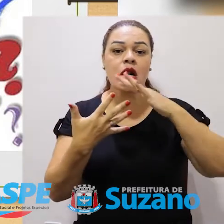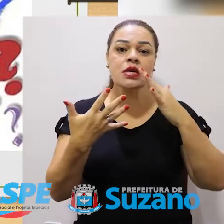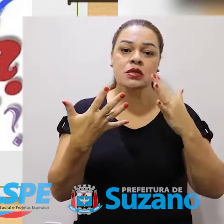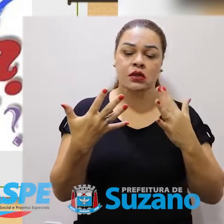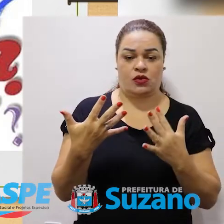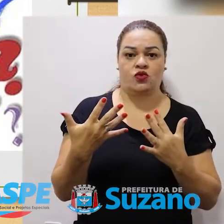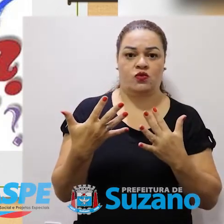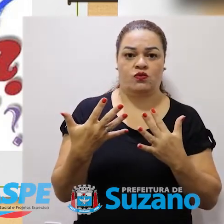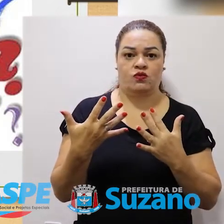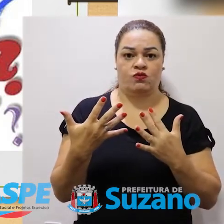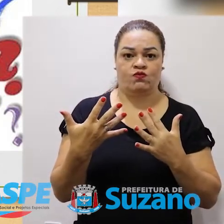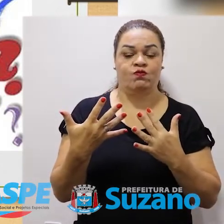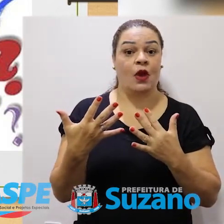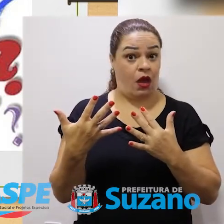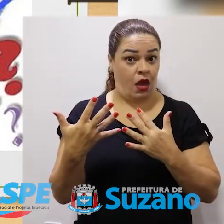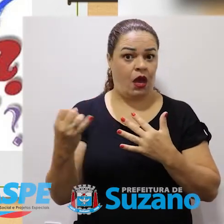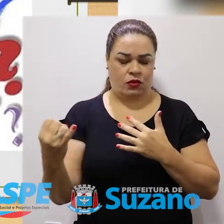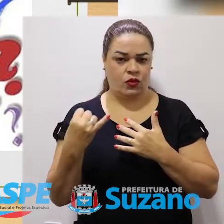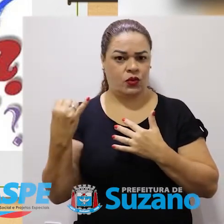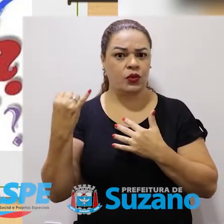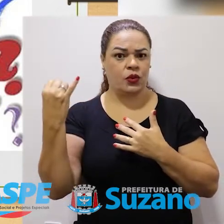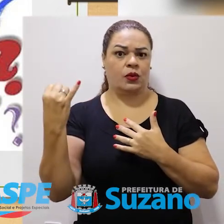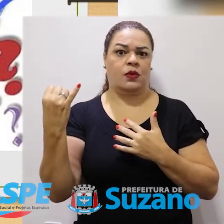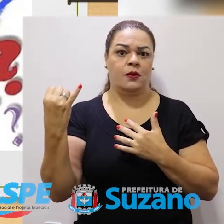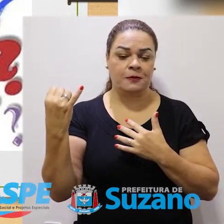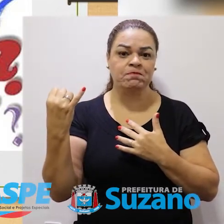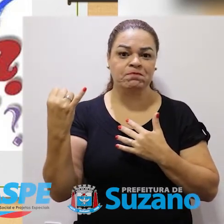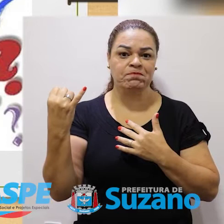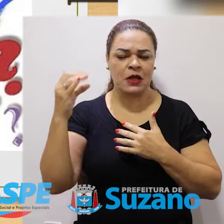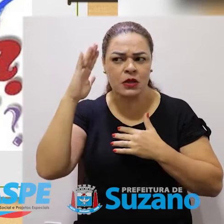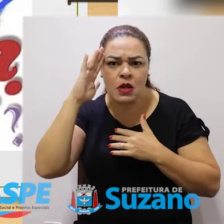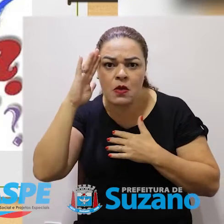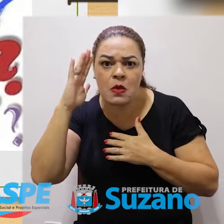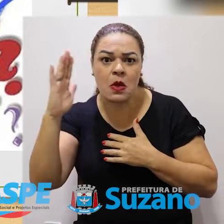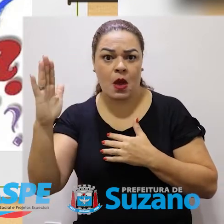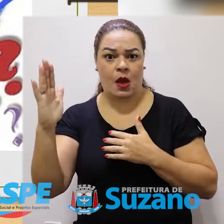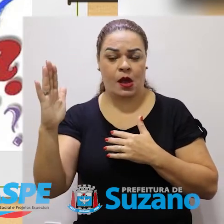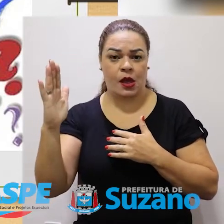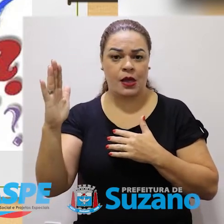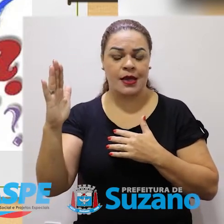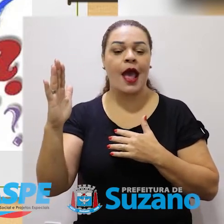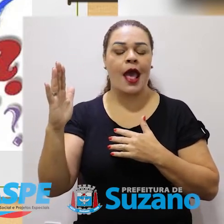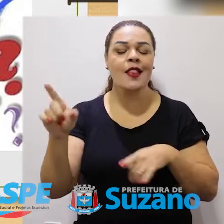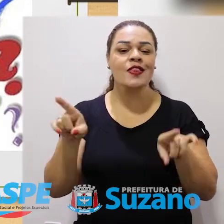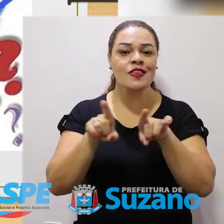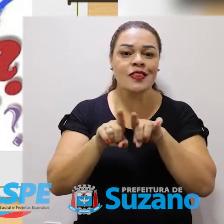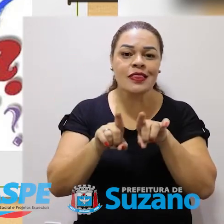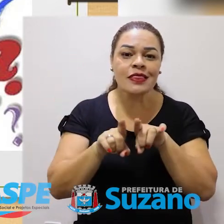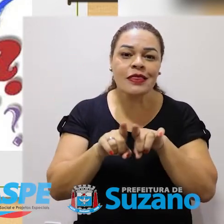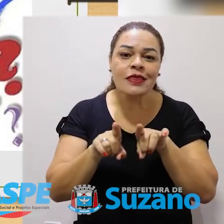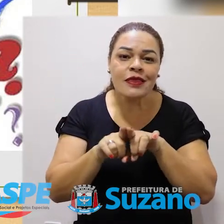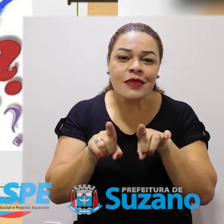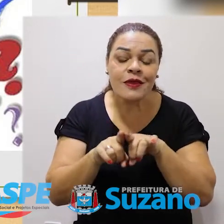é algo importante, o quanto que essa língua é algo complexo e o quanto que essa língua é algo que